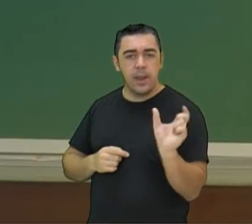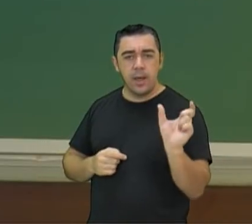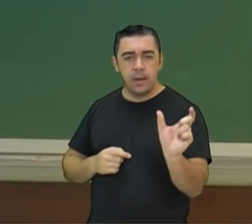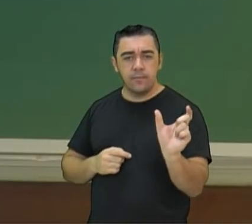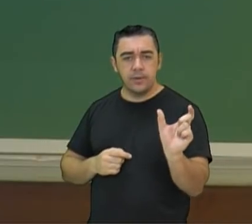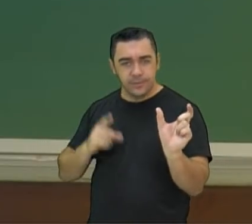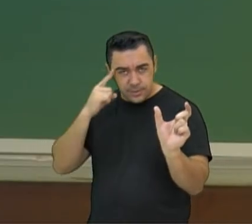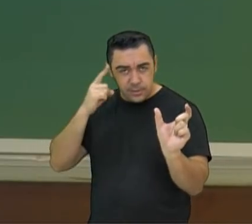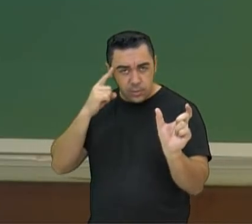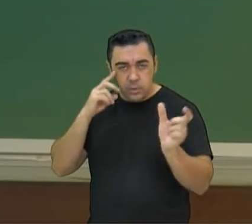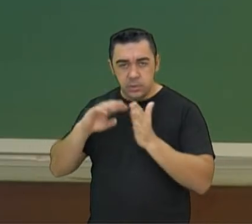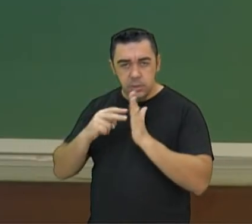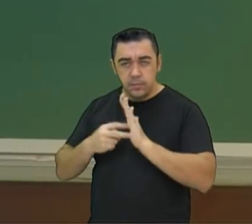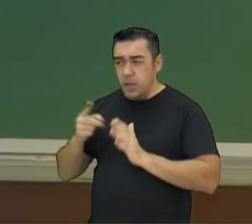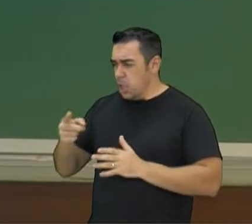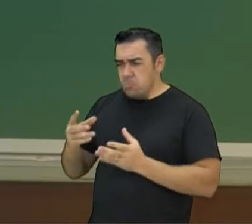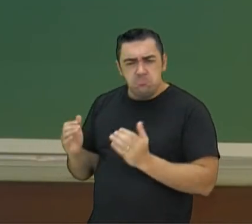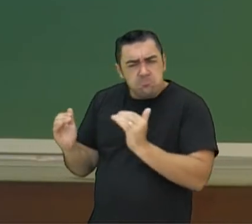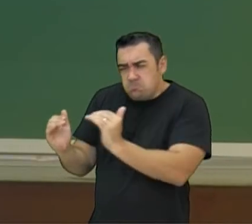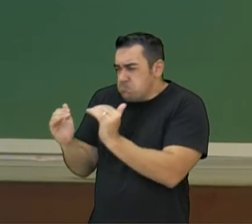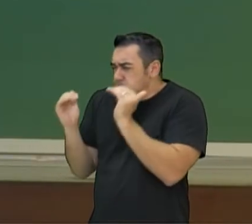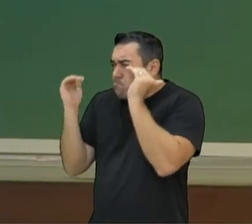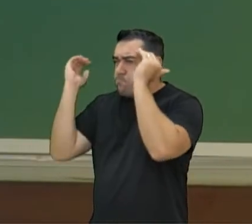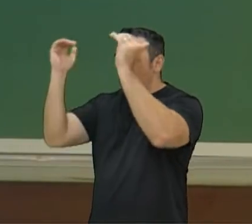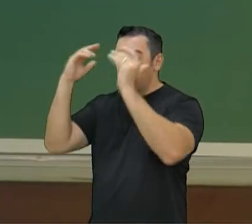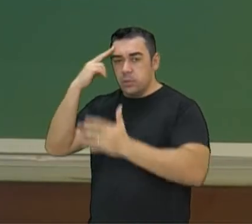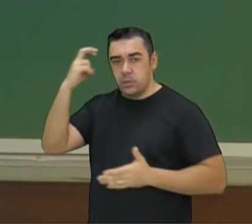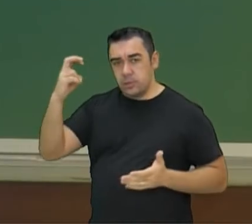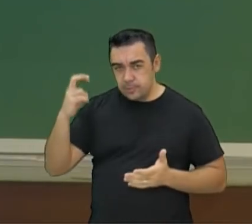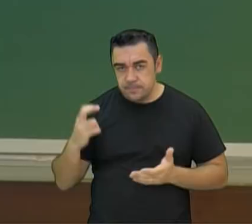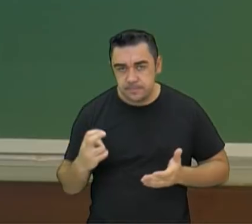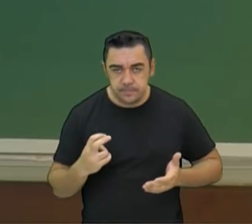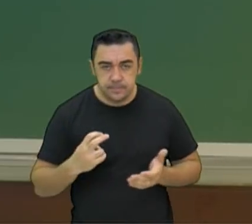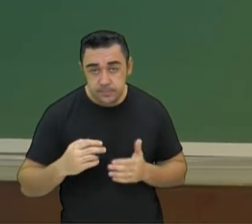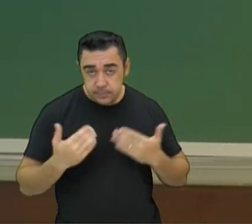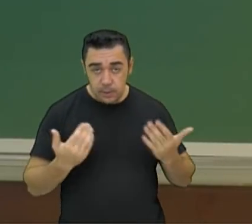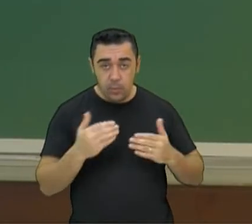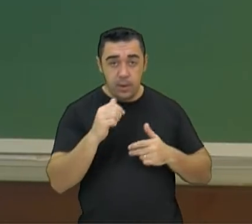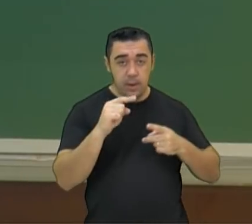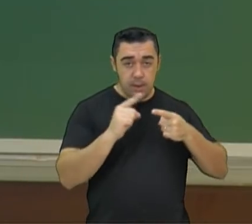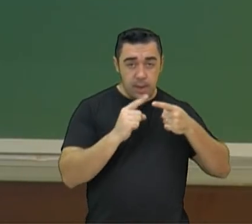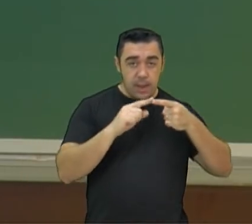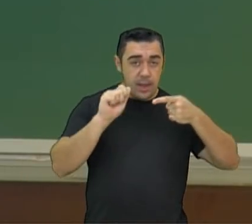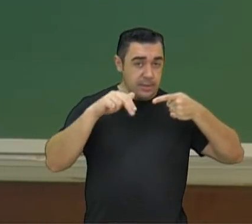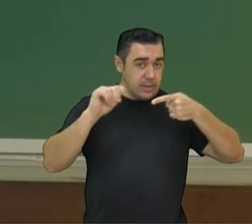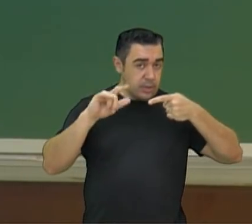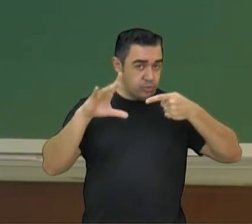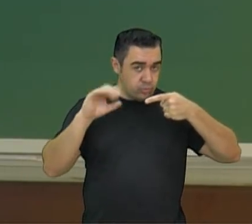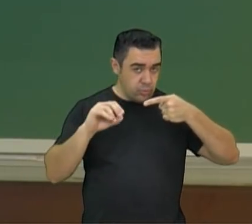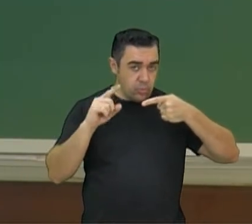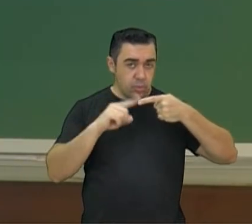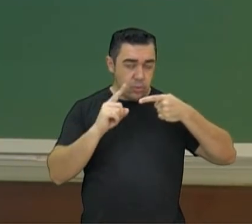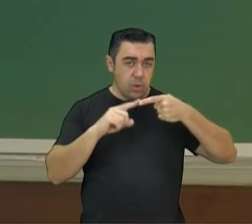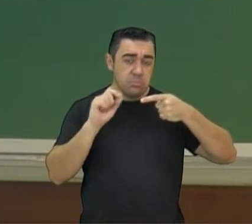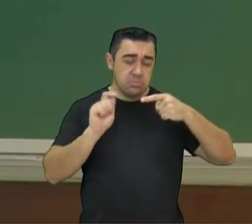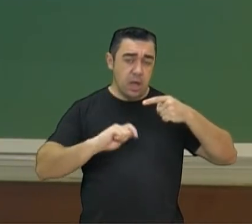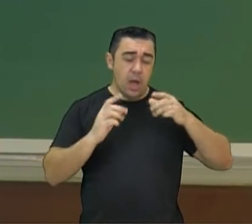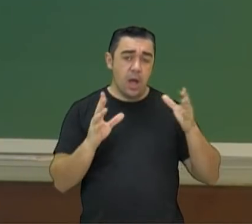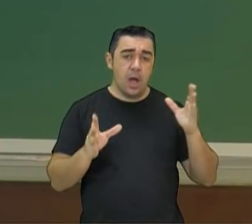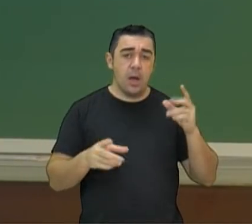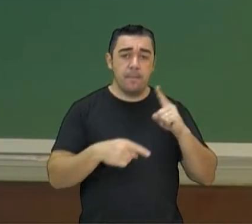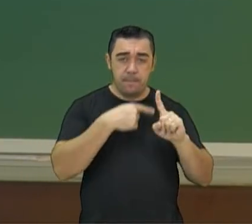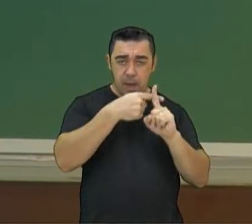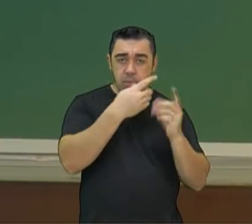queria dizer, que ele é muito inteligente. Então, no analítico, eu uso um advérbio, no caso pode ser muito, mais